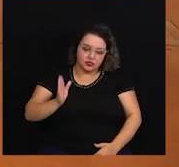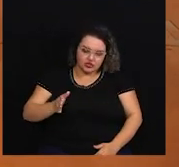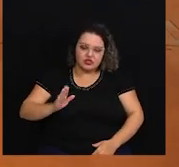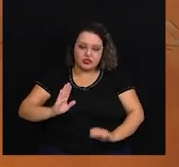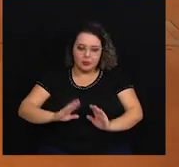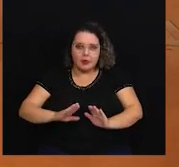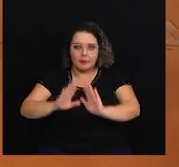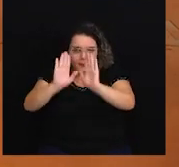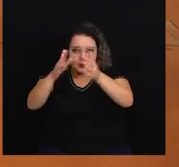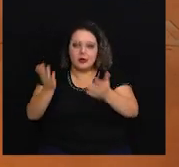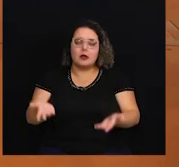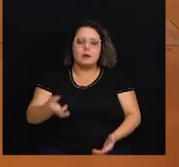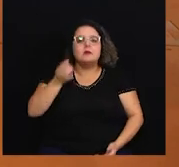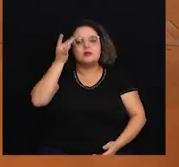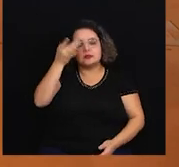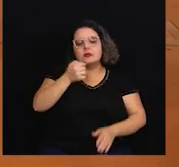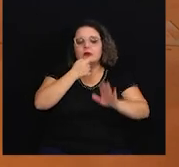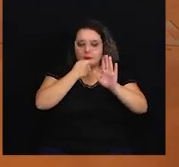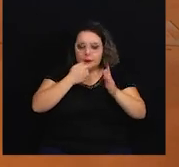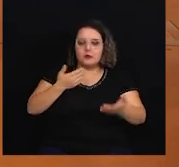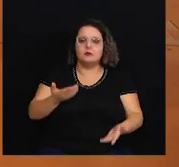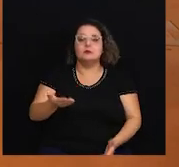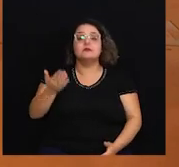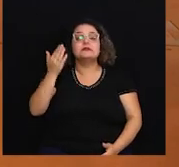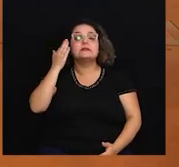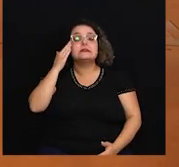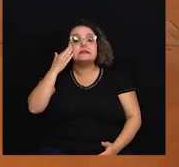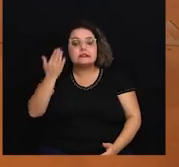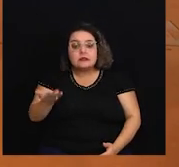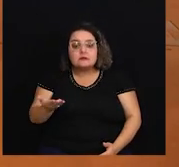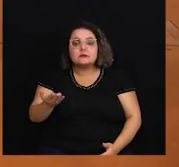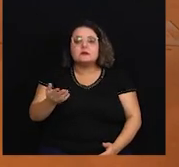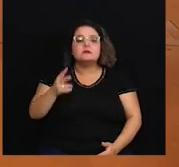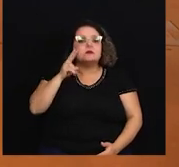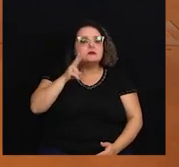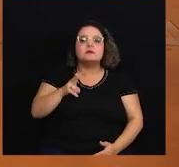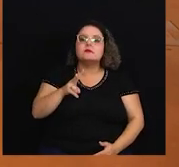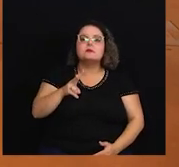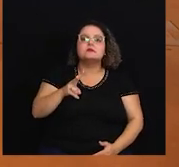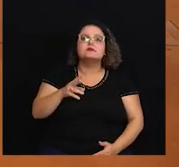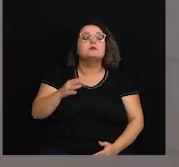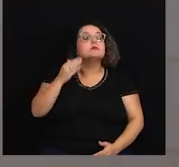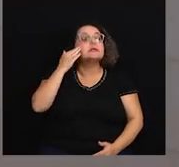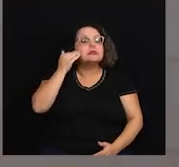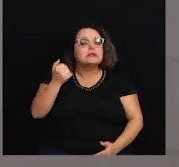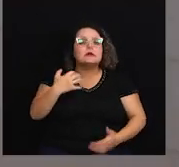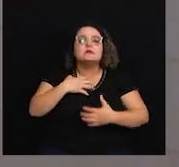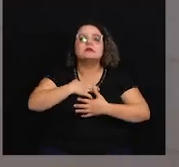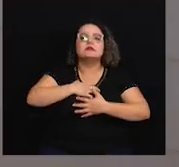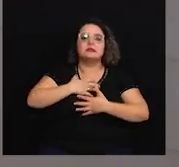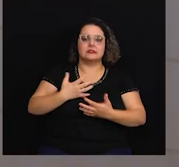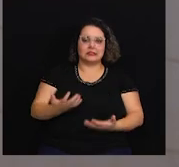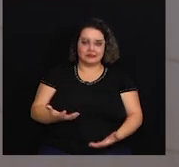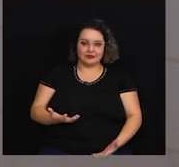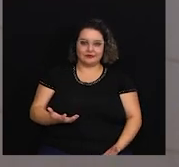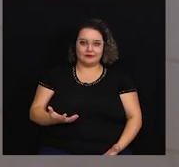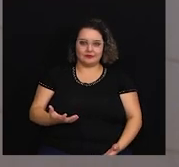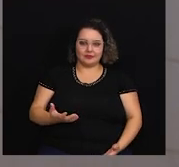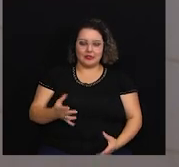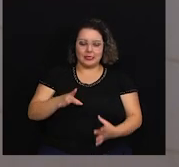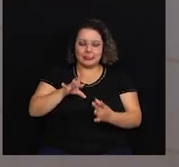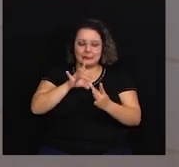fazemos o que conversar Você pode falar mesma coisa você sabe que se perguntar você viu não você sabe o que aconteceu com você e o que é o fim